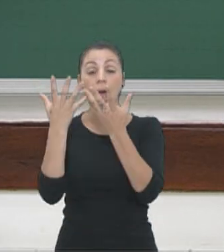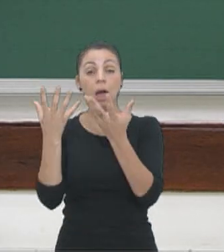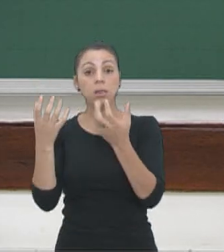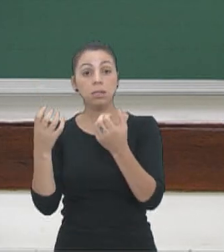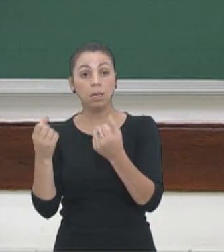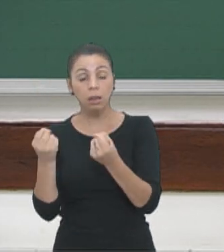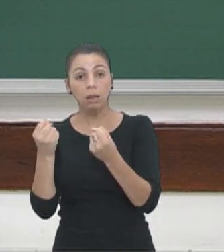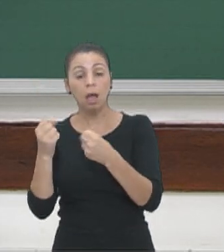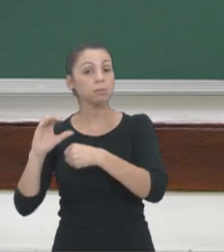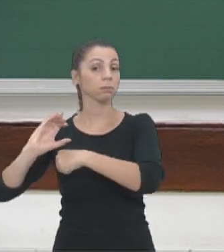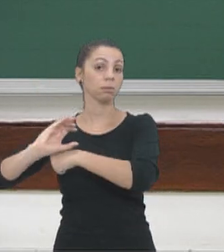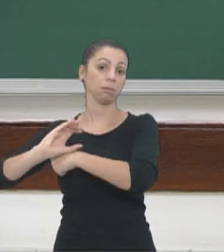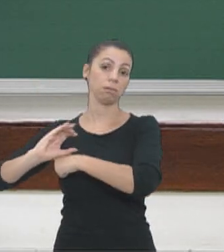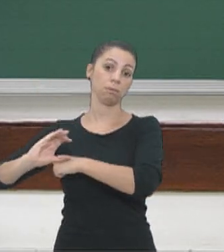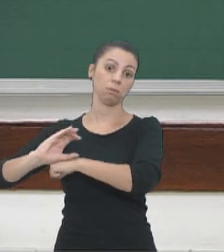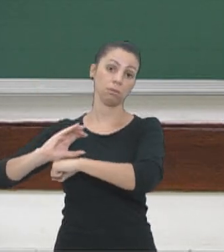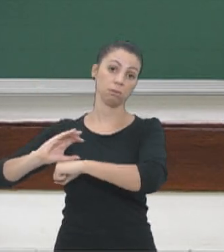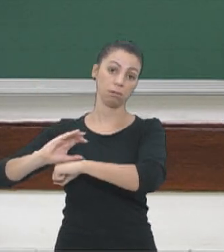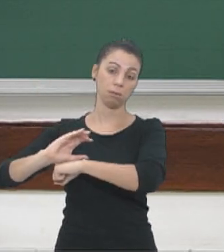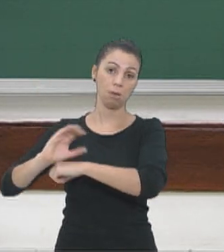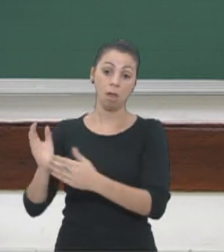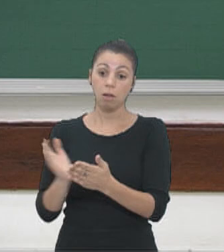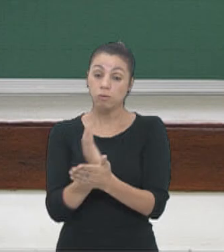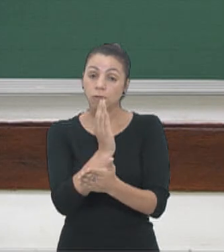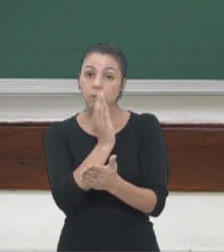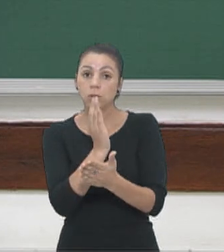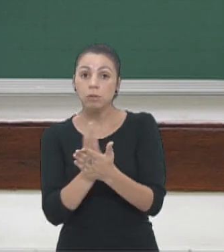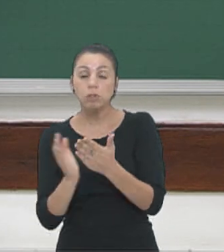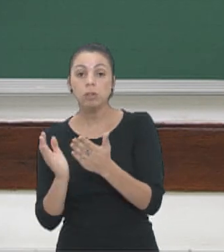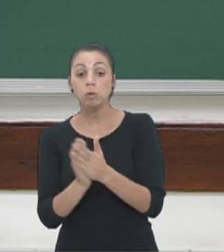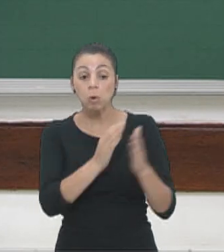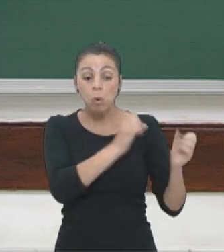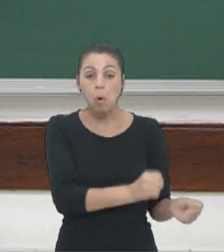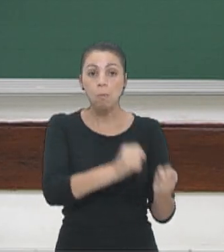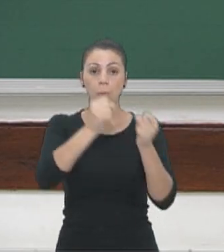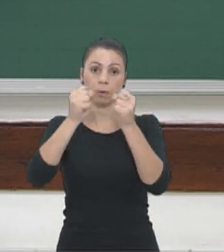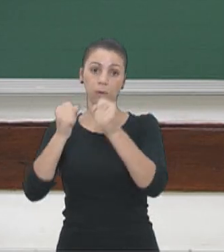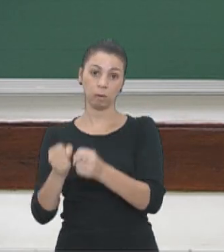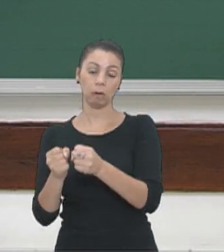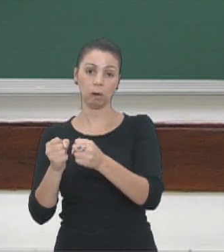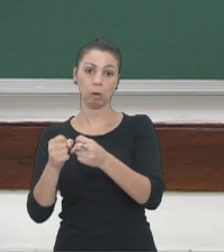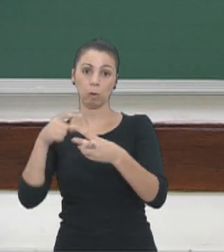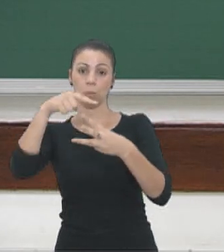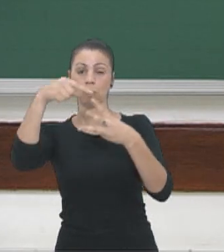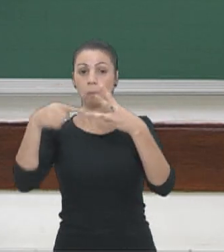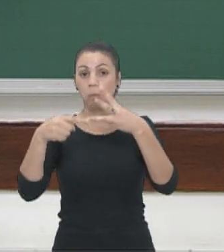uma constituição, dividindo parte do poder com eles. Eles queriam também